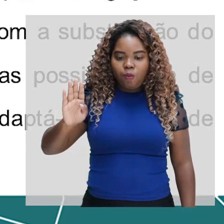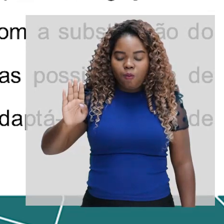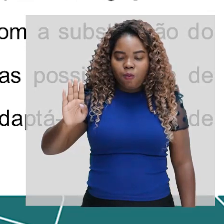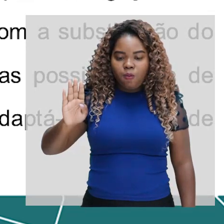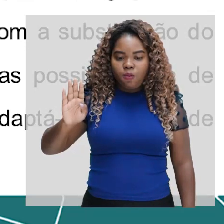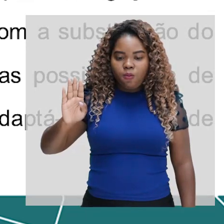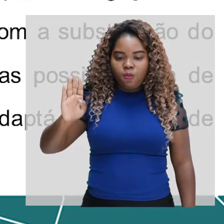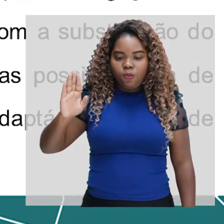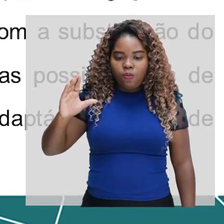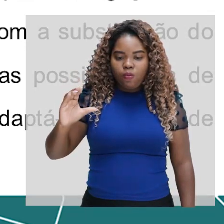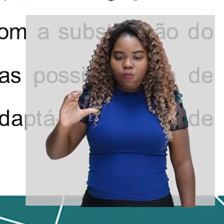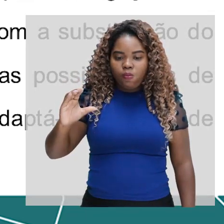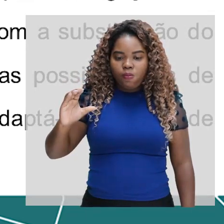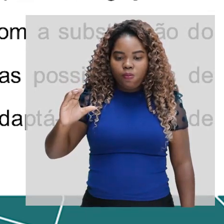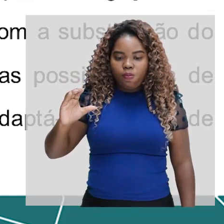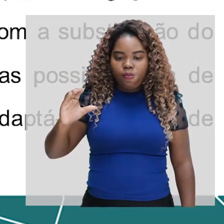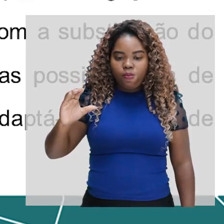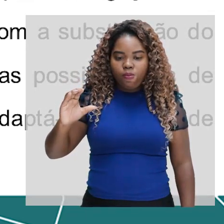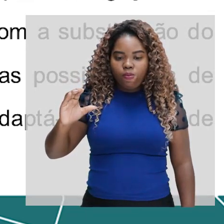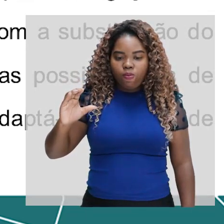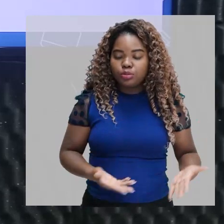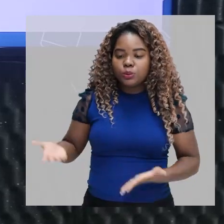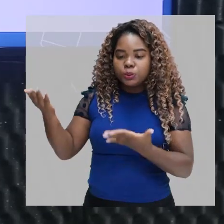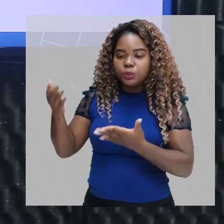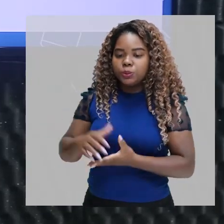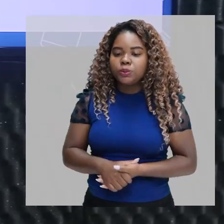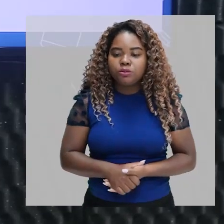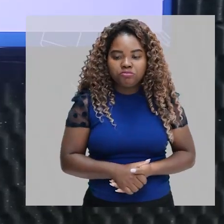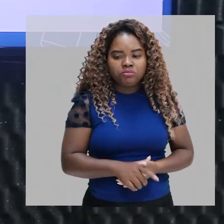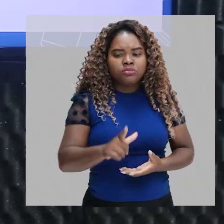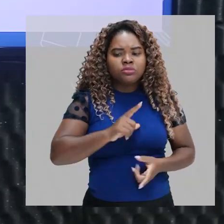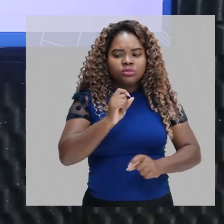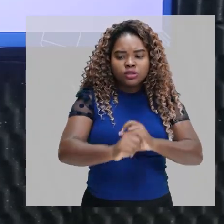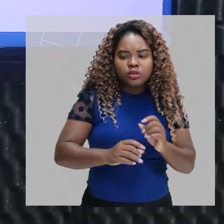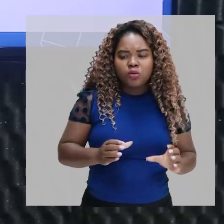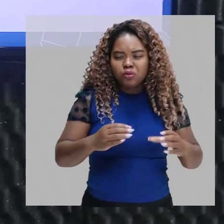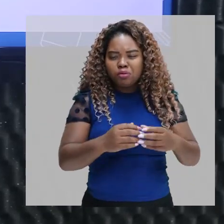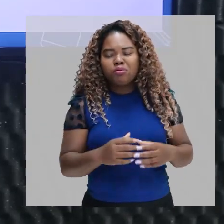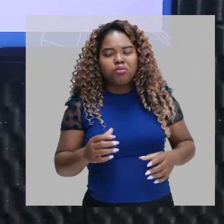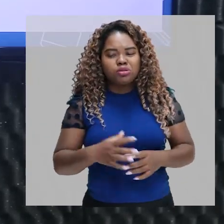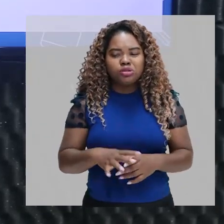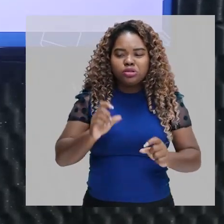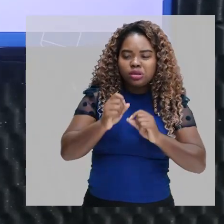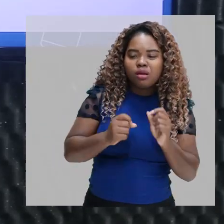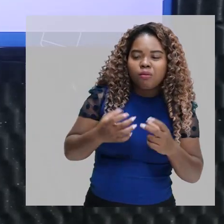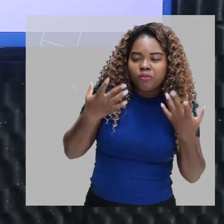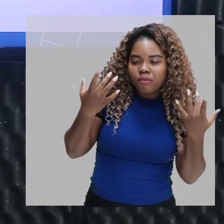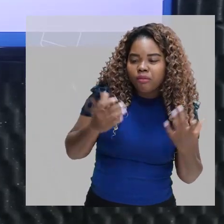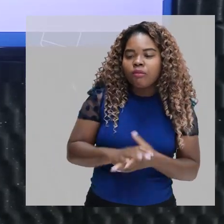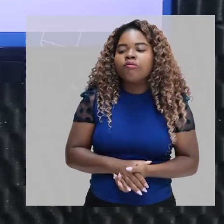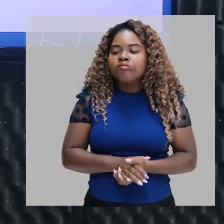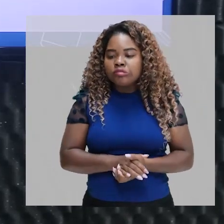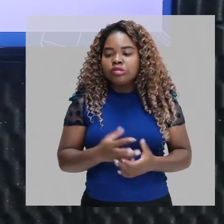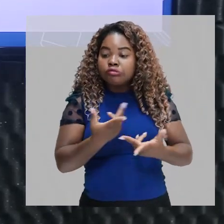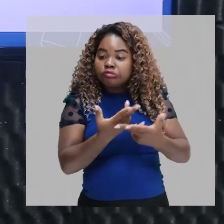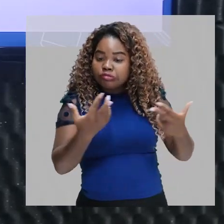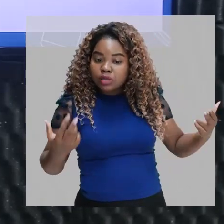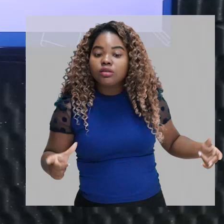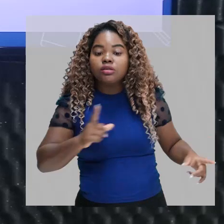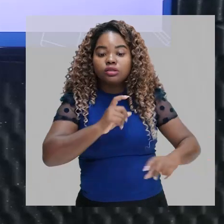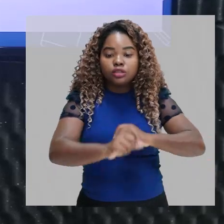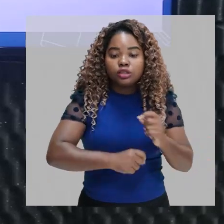com cuidado, vocês já conseguem fazer uma conexão com o tema. Vocês já conseguem identificar de que se trata, né,